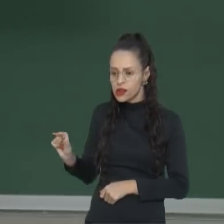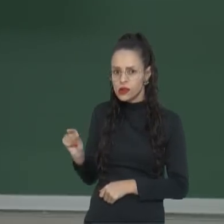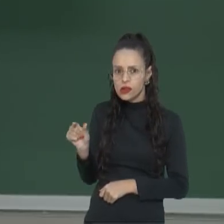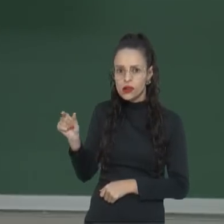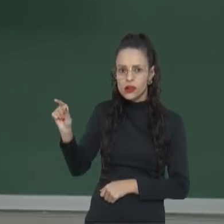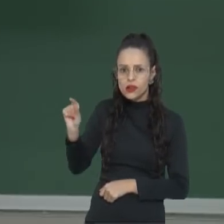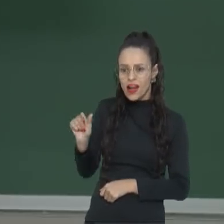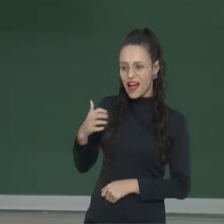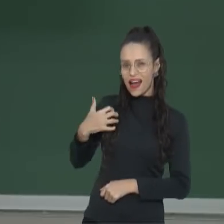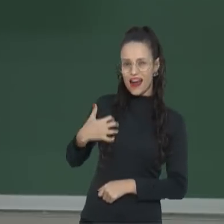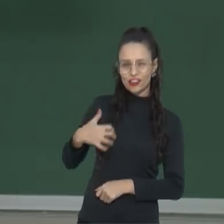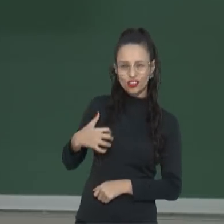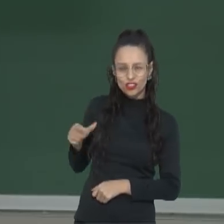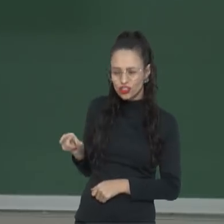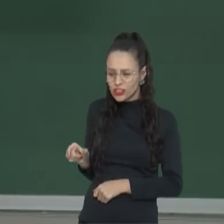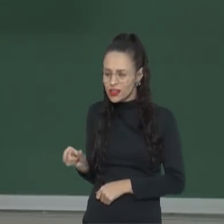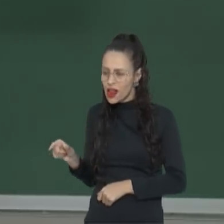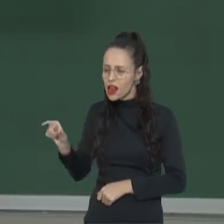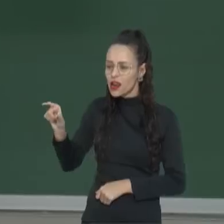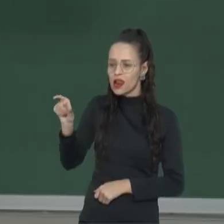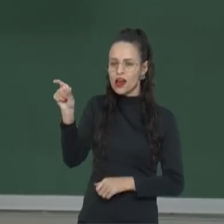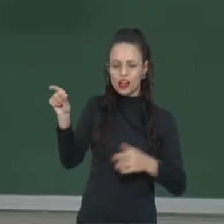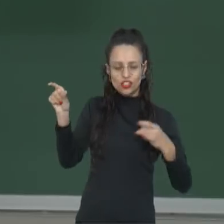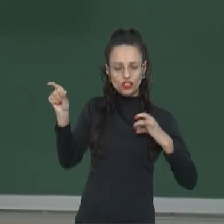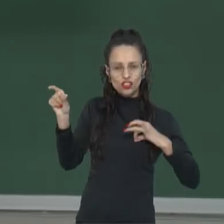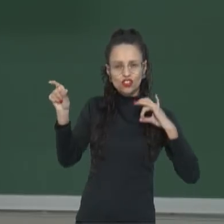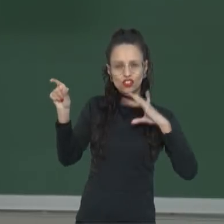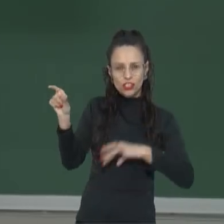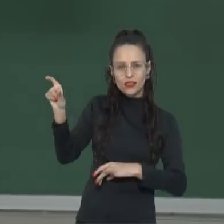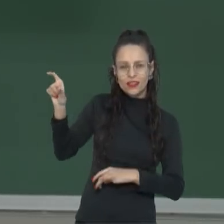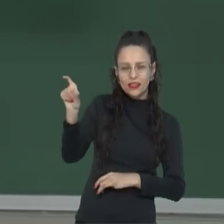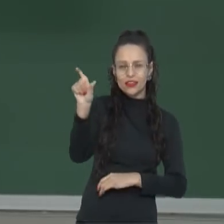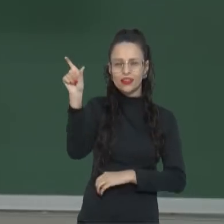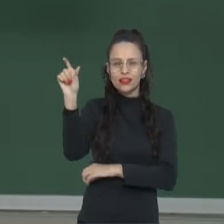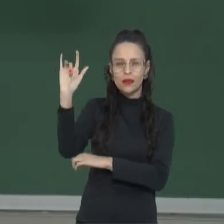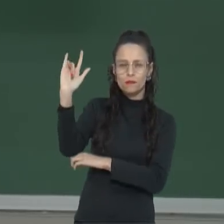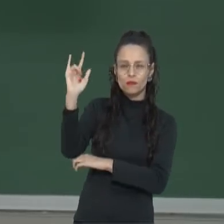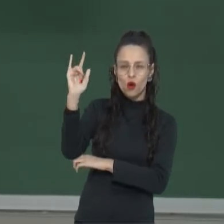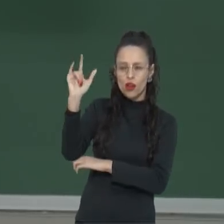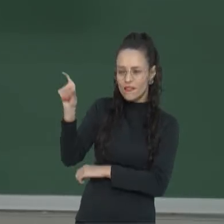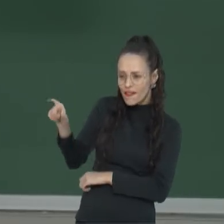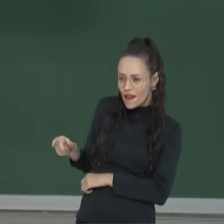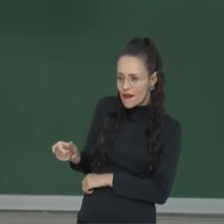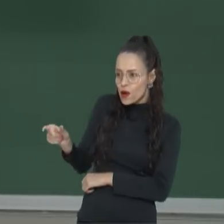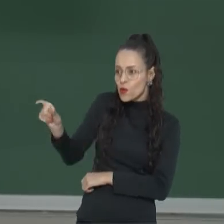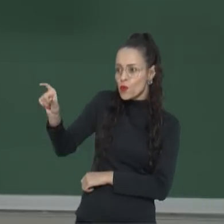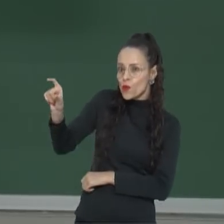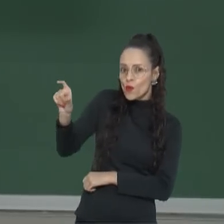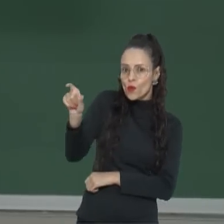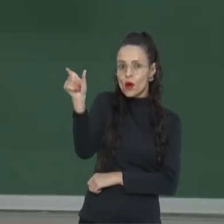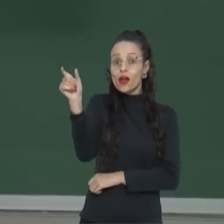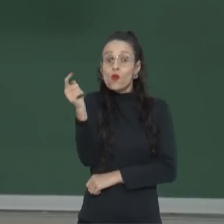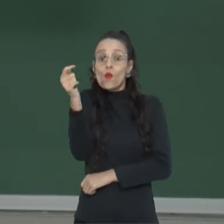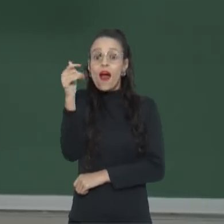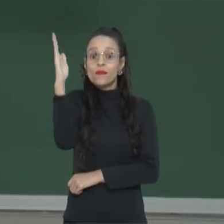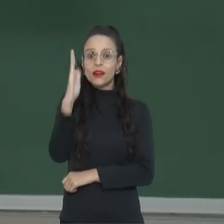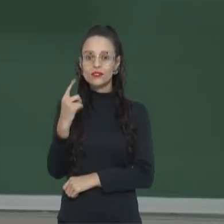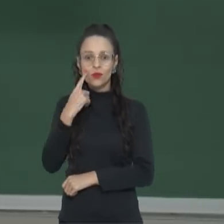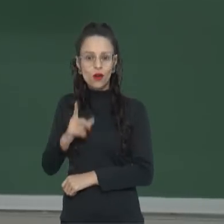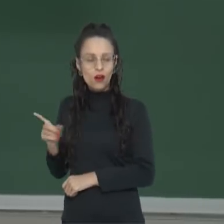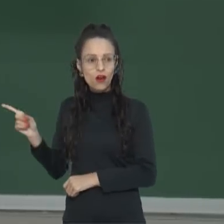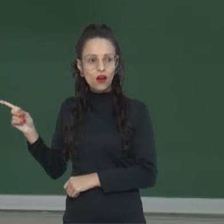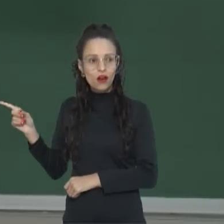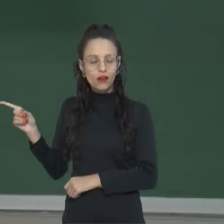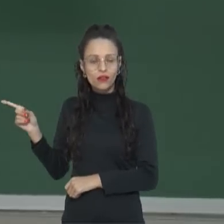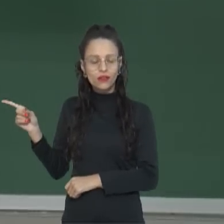a Argentina, dominaram a região do Chile, a Bolívia, olha só, quase chegou no Brasil, por muito pouco. O que